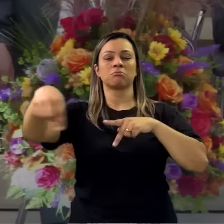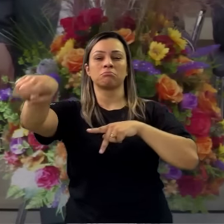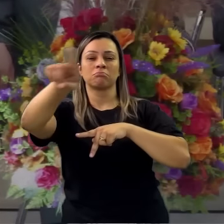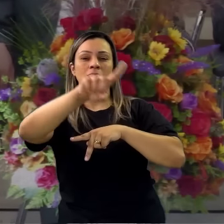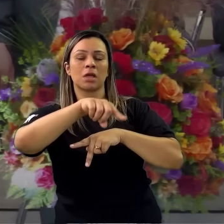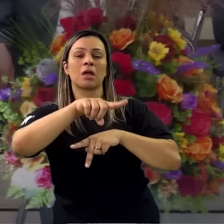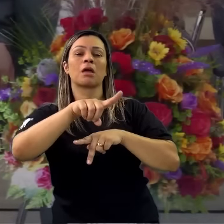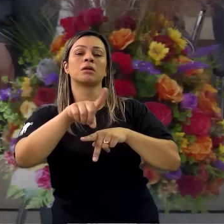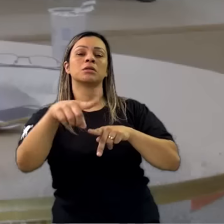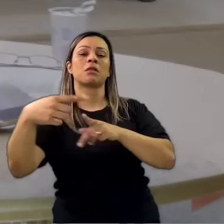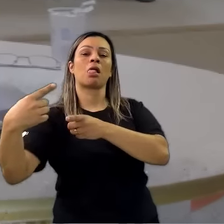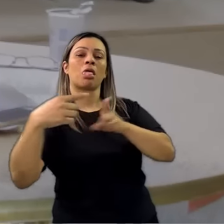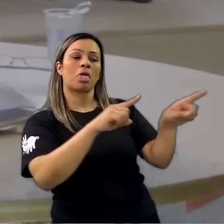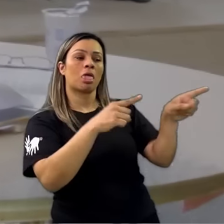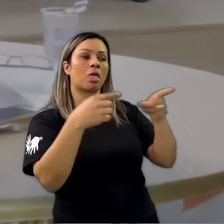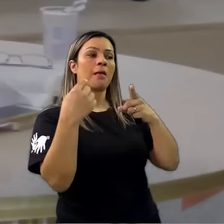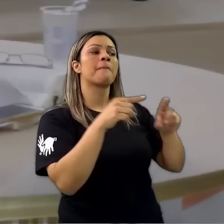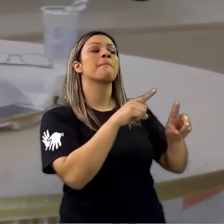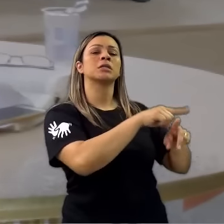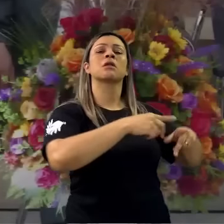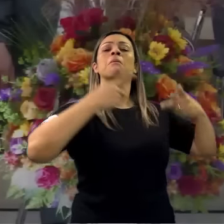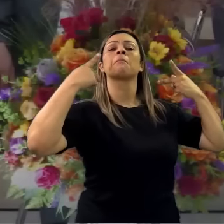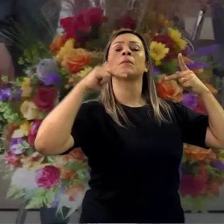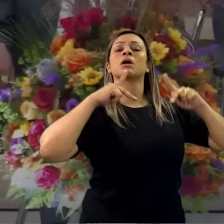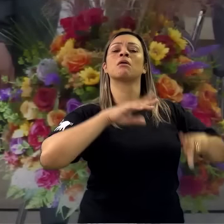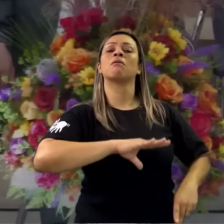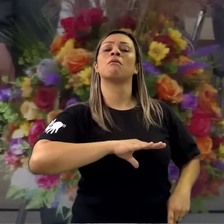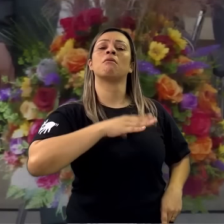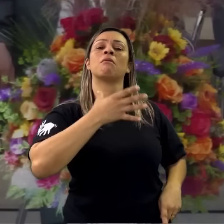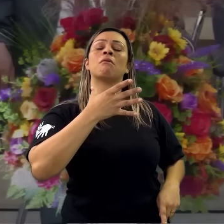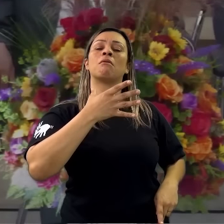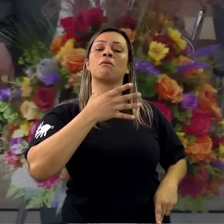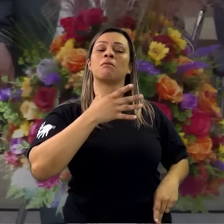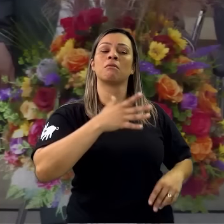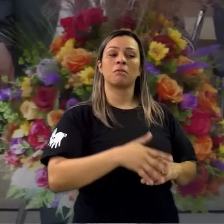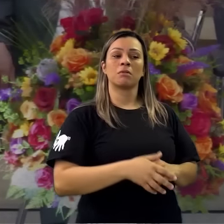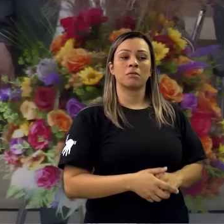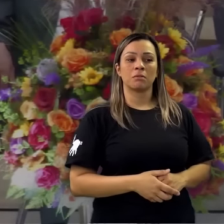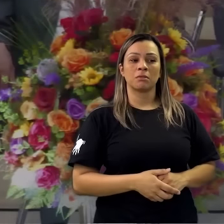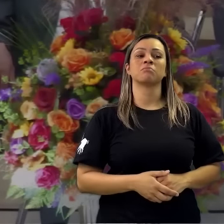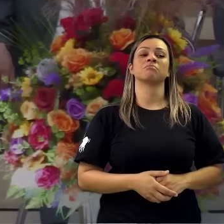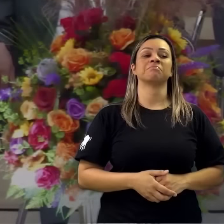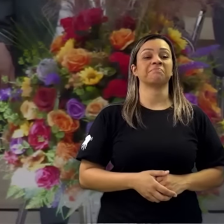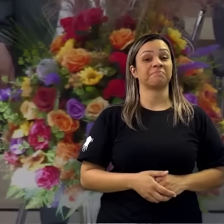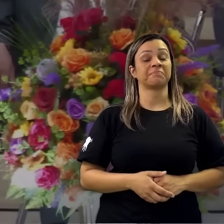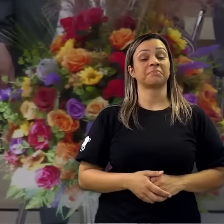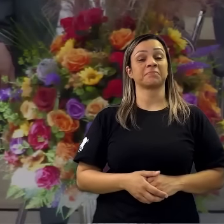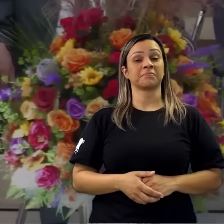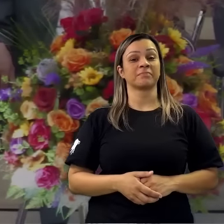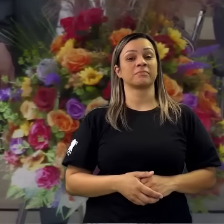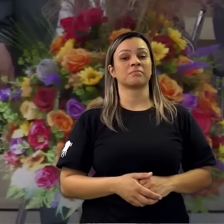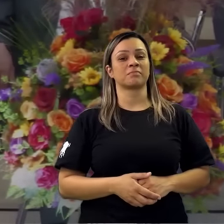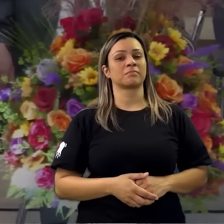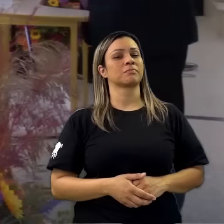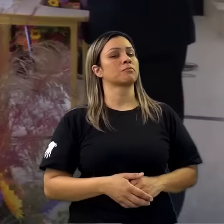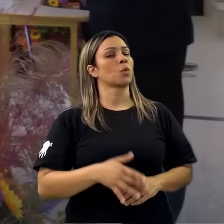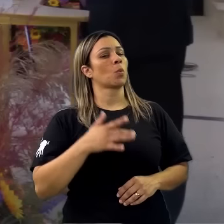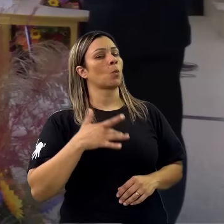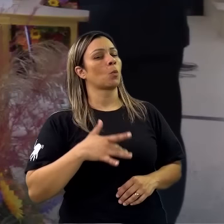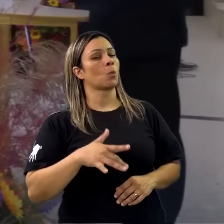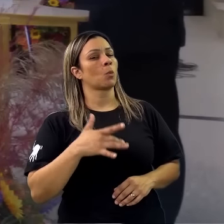junto falando o quê é difícil mexer com incrédulo mas coisa boa é mexer com crente ousado crente